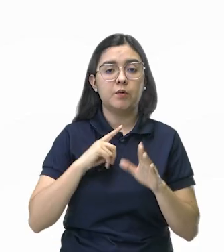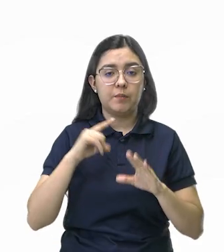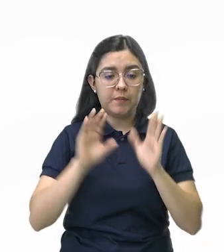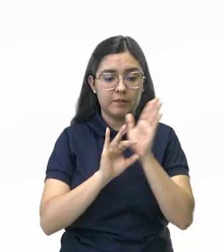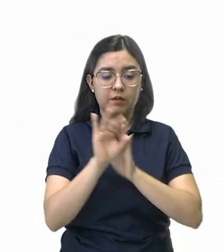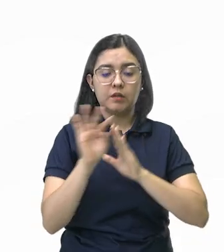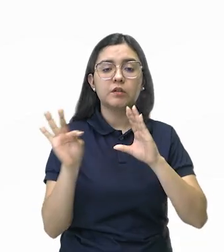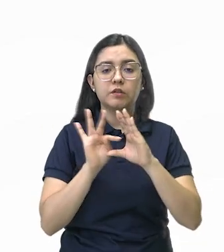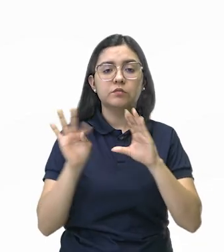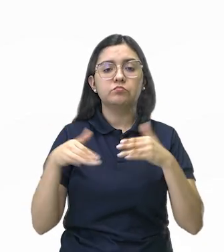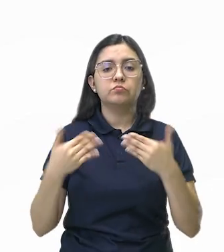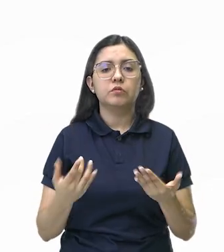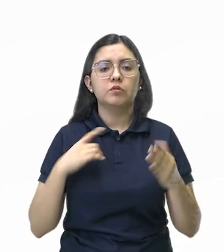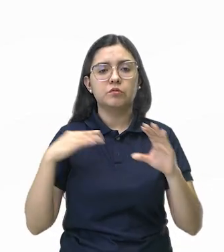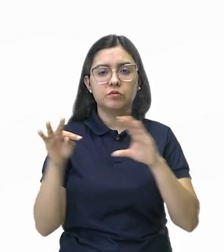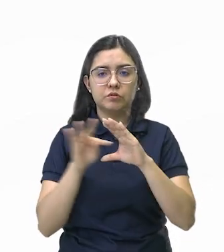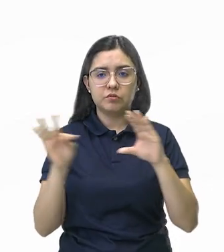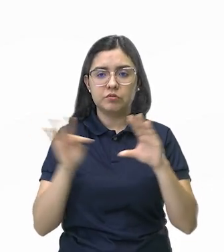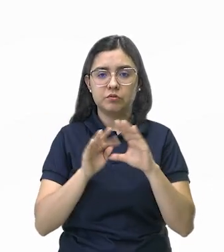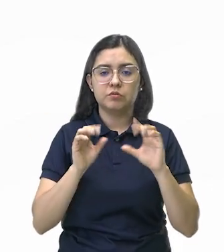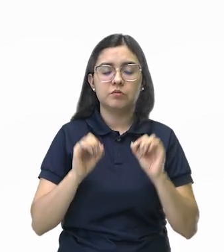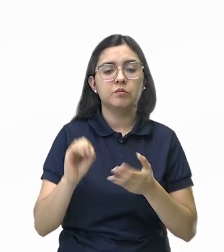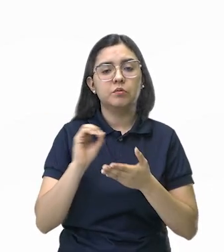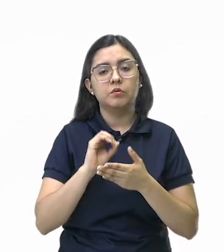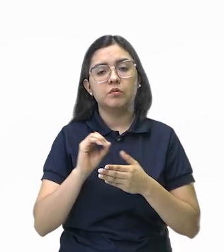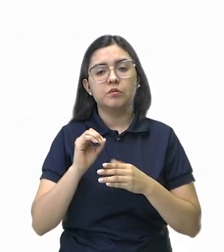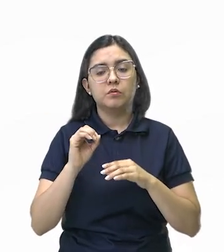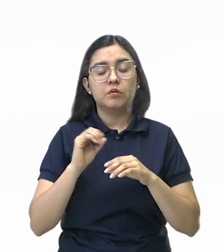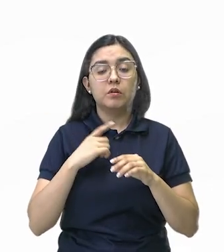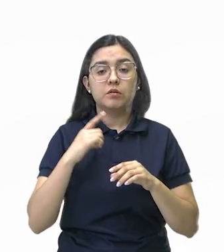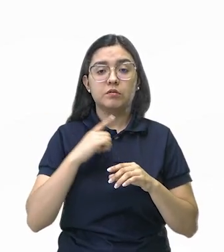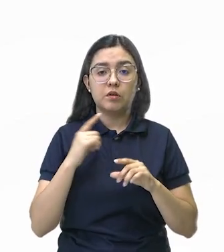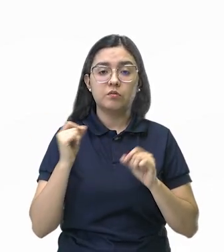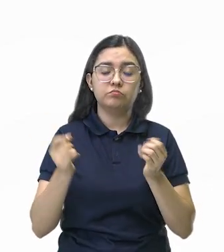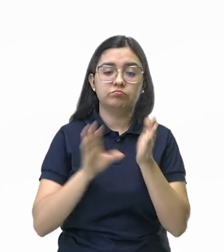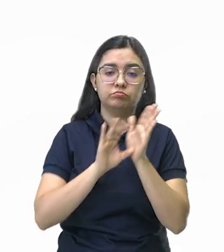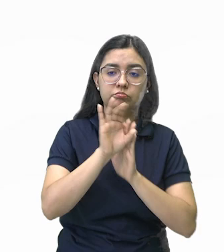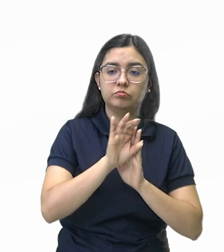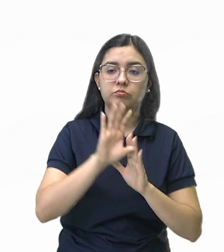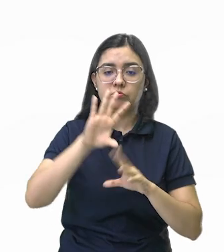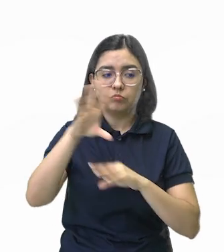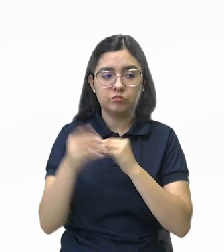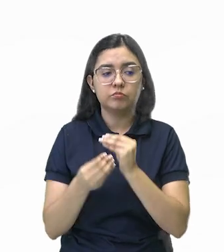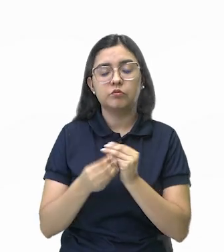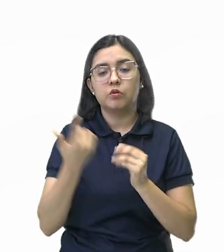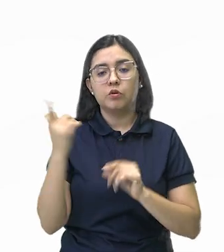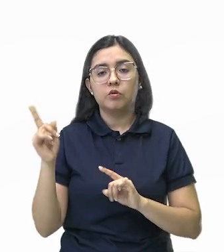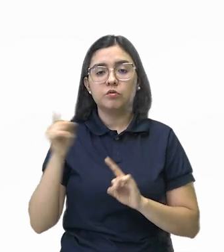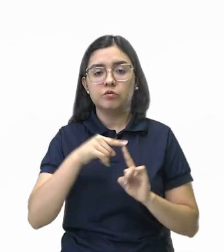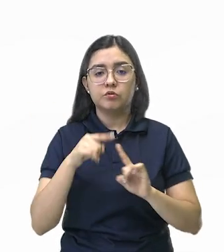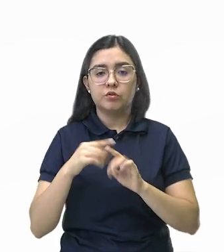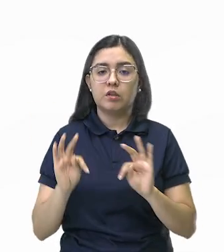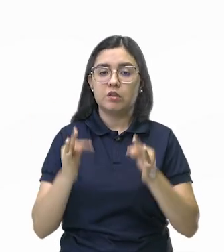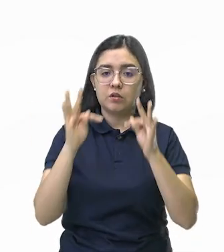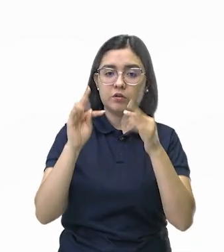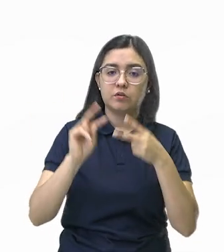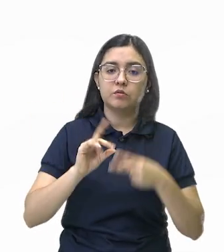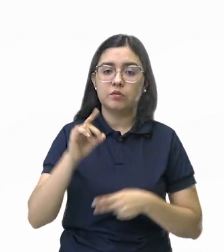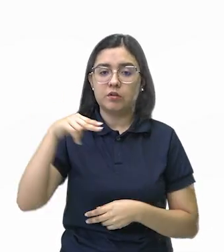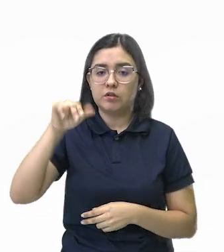transgênica. E os transgênicos são organismos que receberam genes de outra espécie por meio da tecnologia do